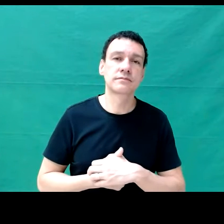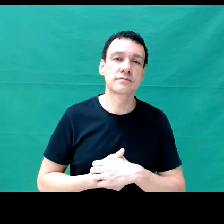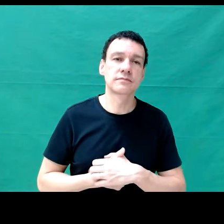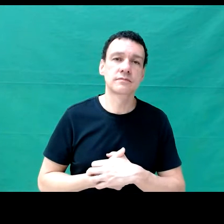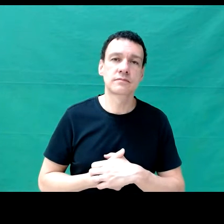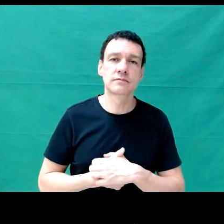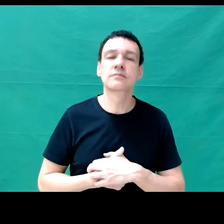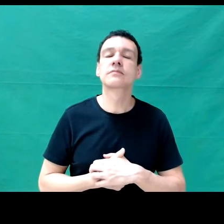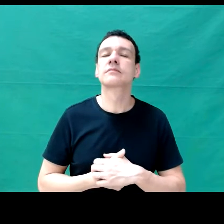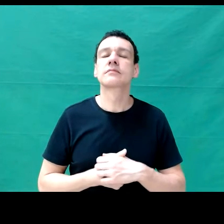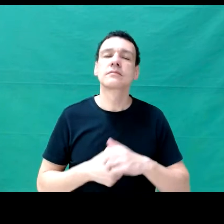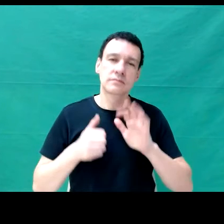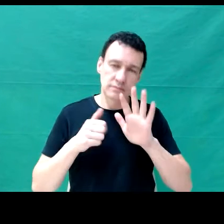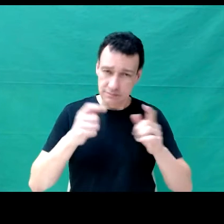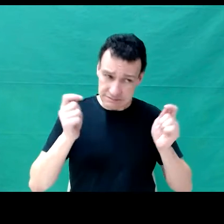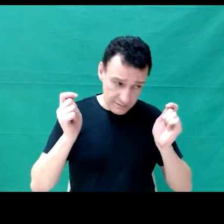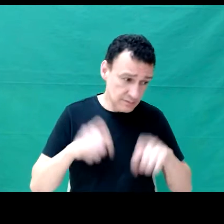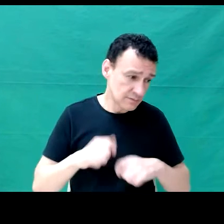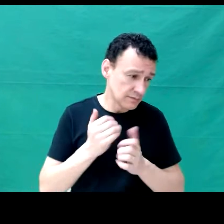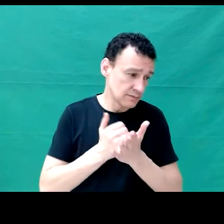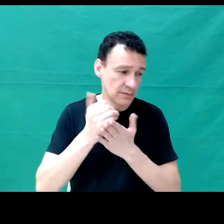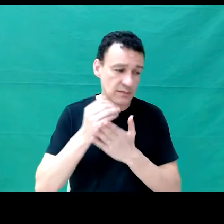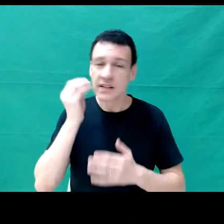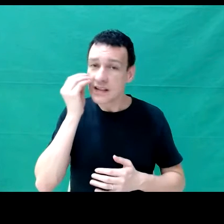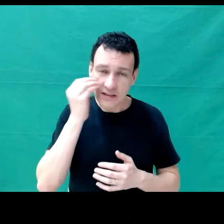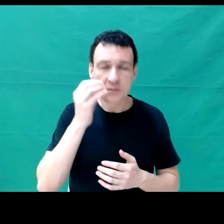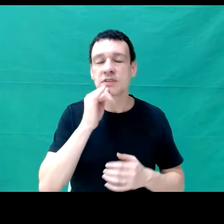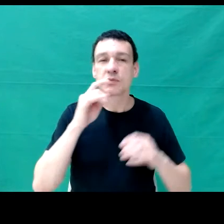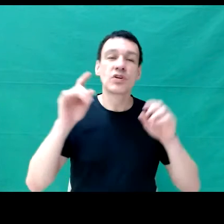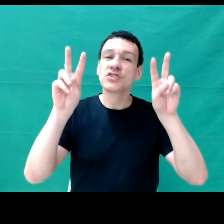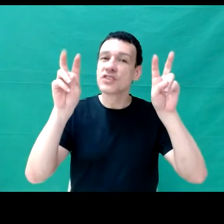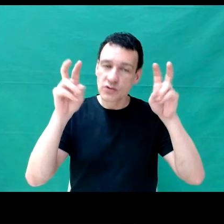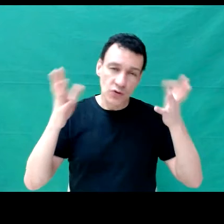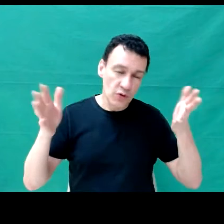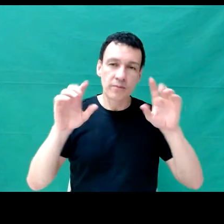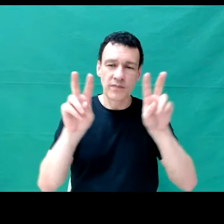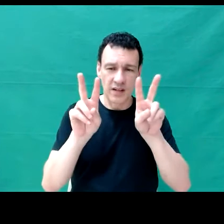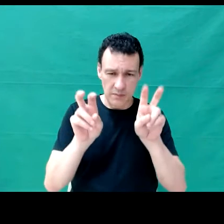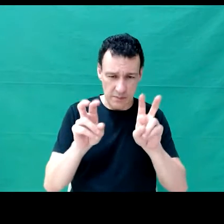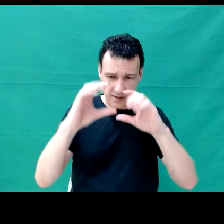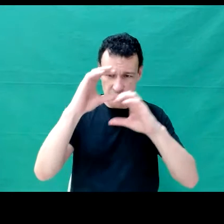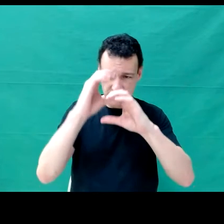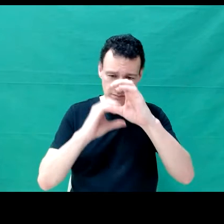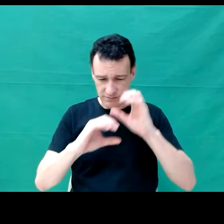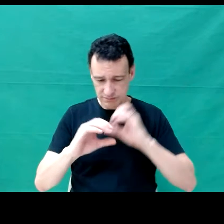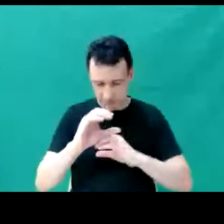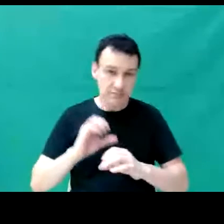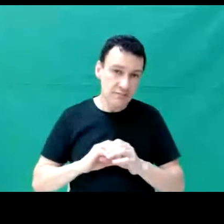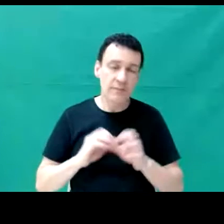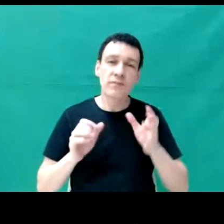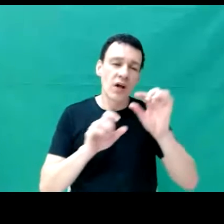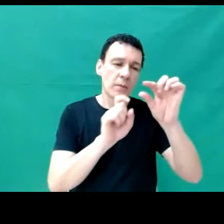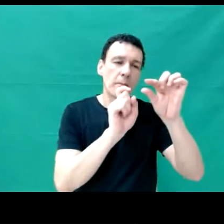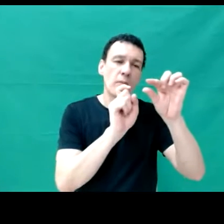de testes, por exemplo, título da página, hierarquia de cabeçalho, descrições dos botões, redundância